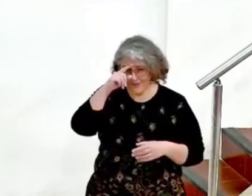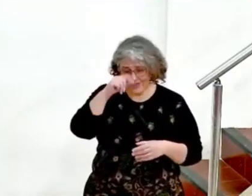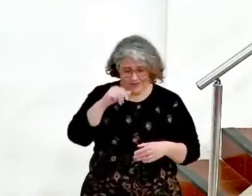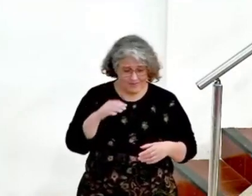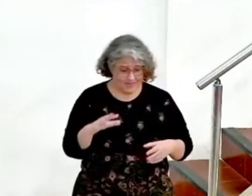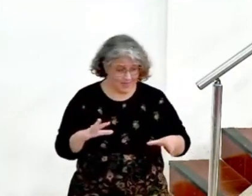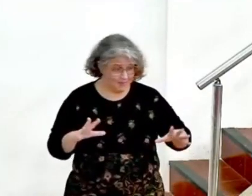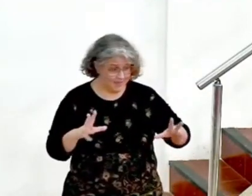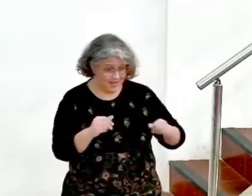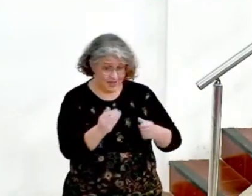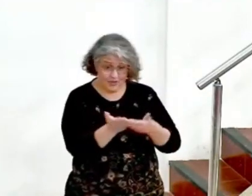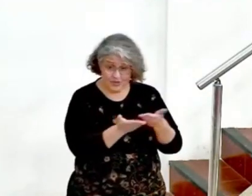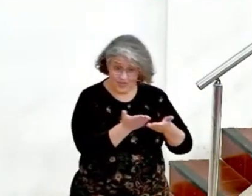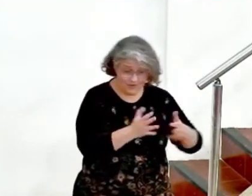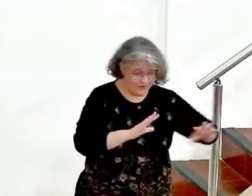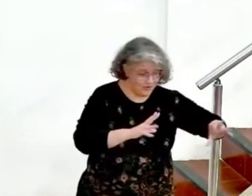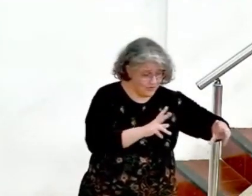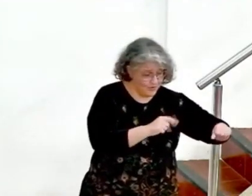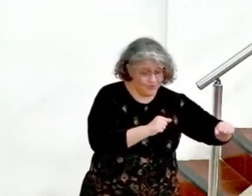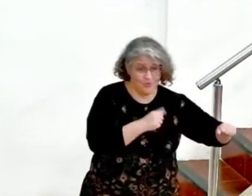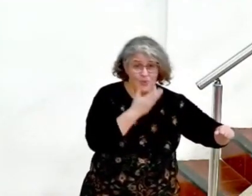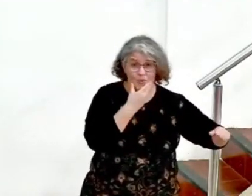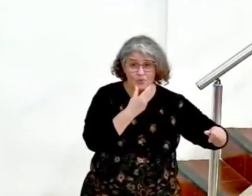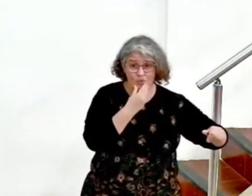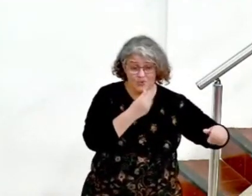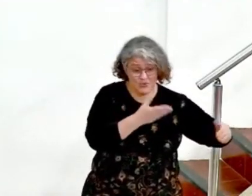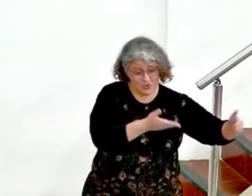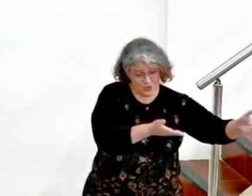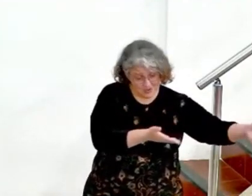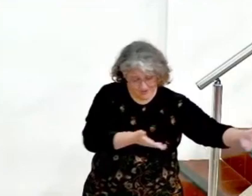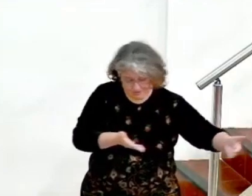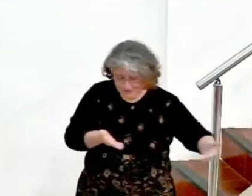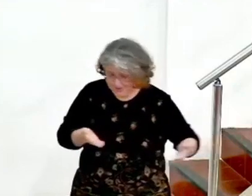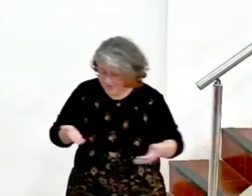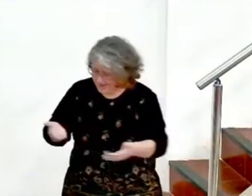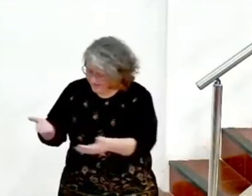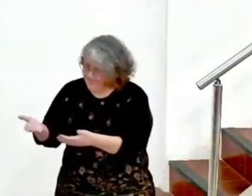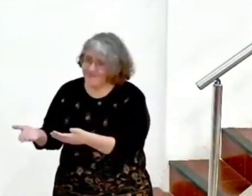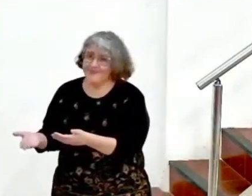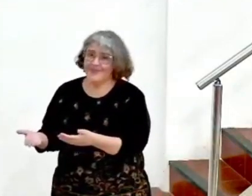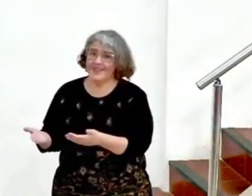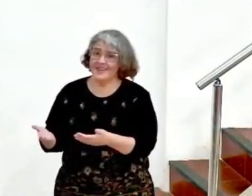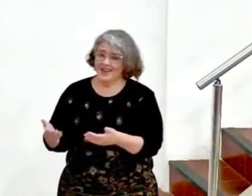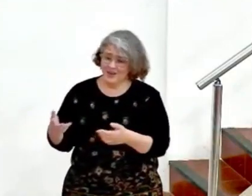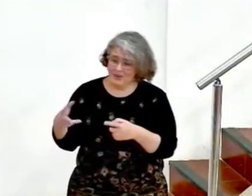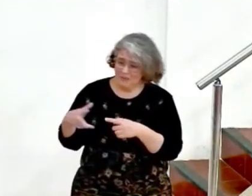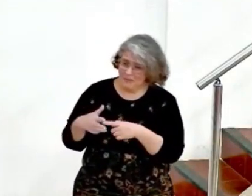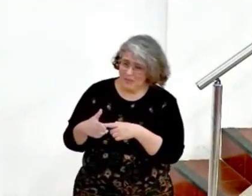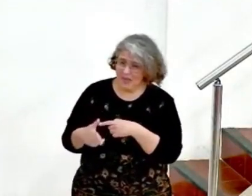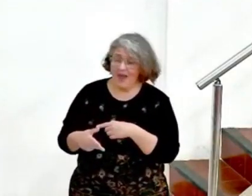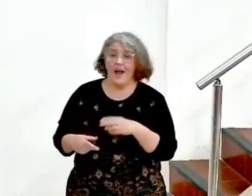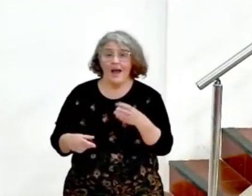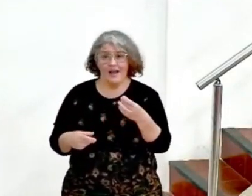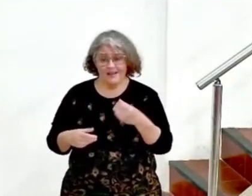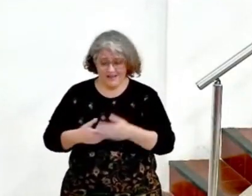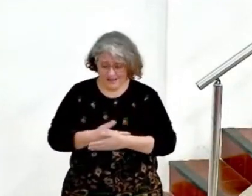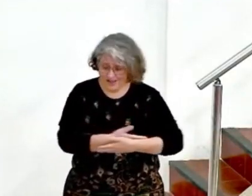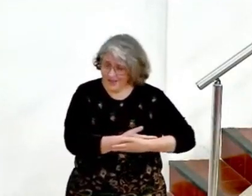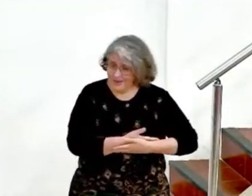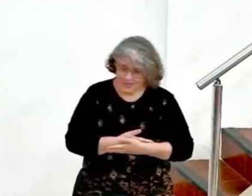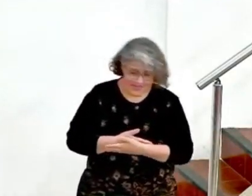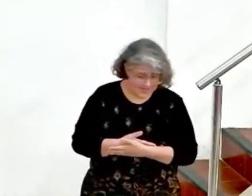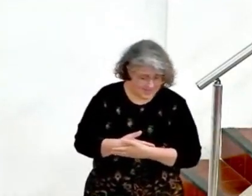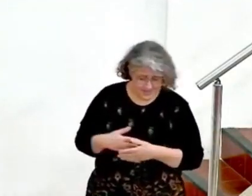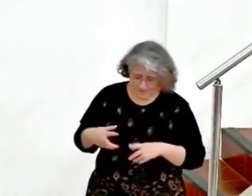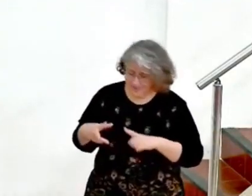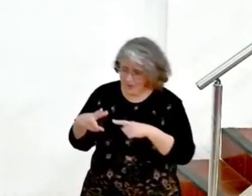A dor do coração de Abraão em ter que praticar esse ato, do coração de Sara de ter que praticar esse ato.